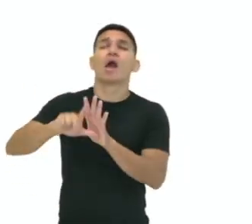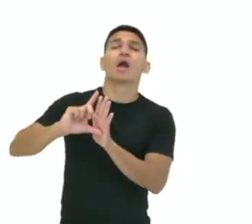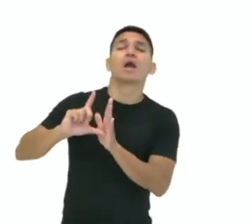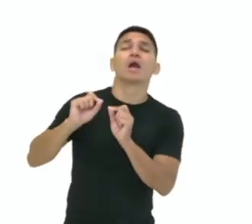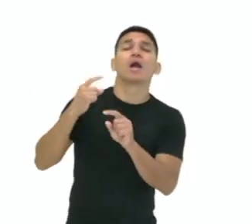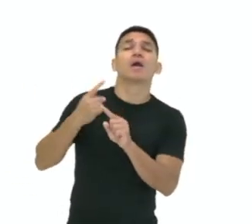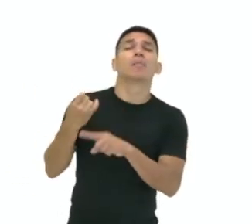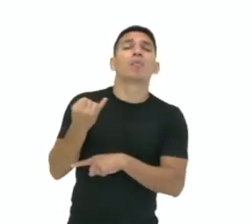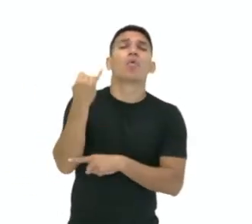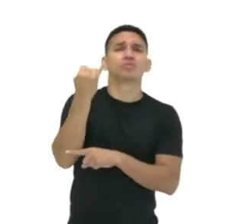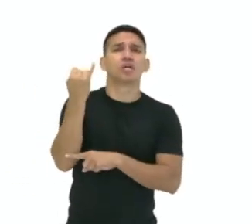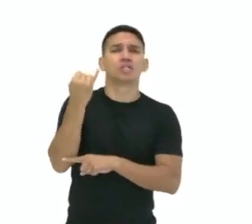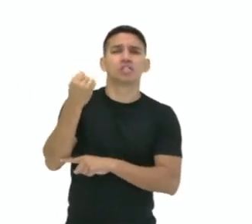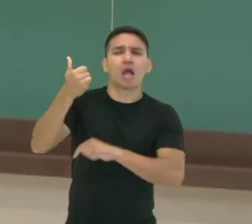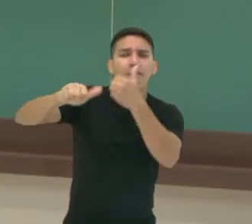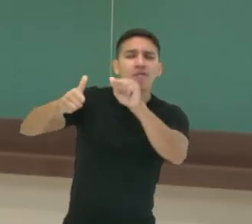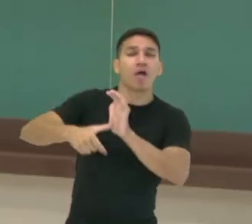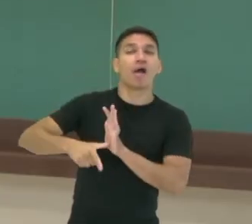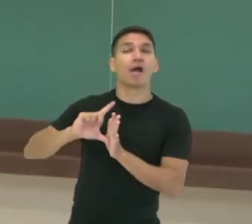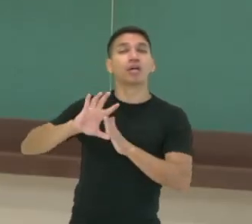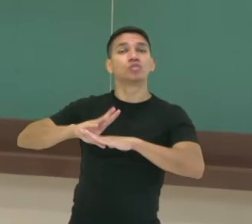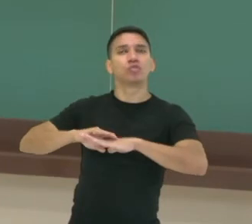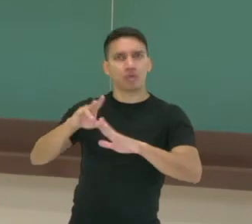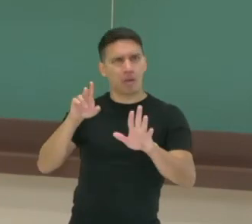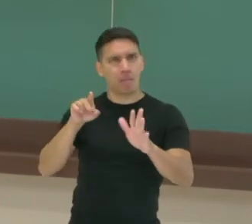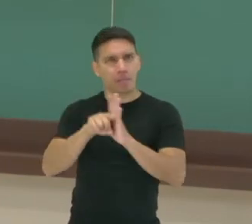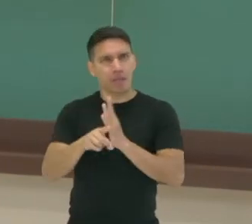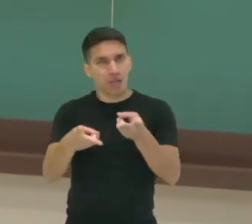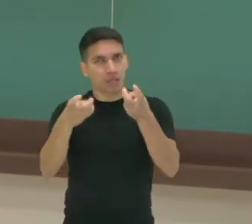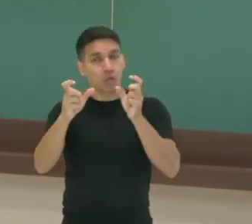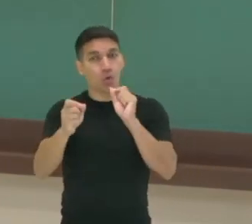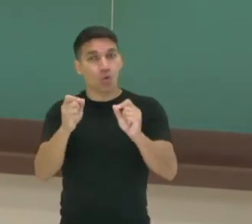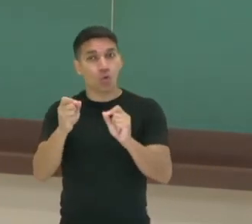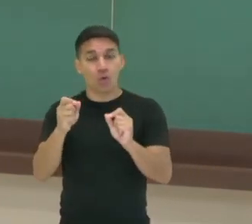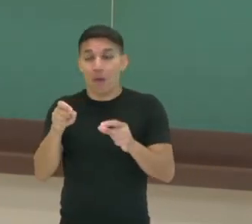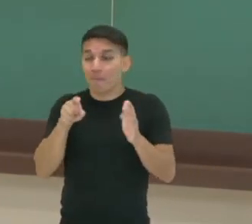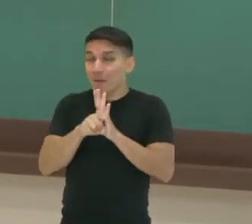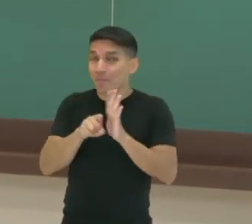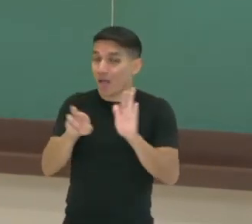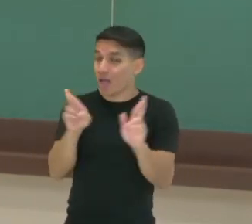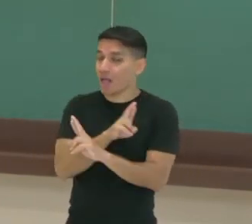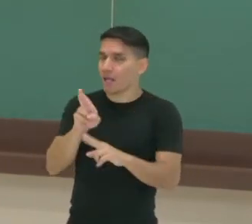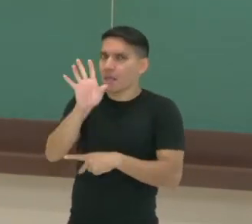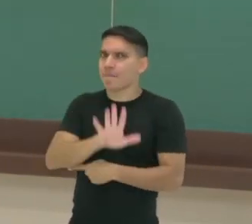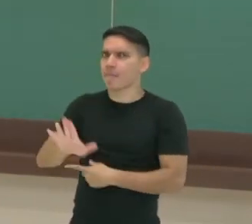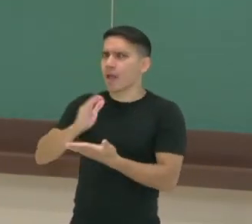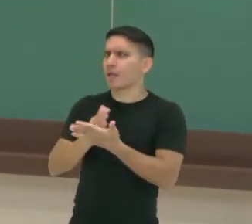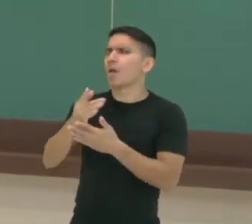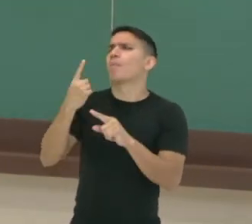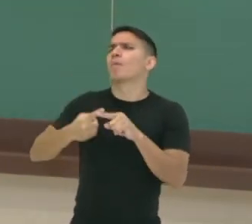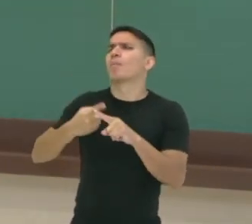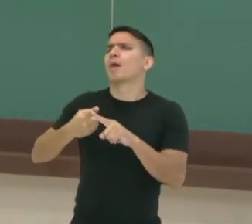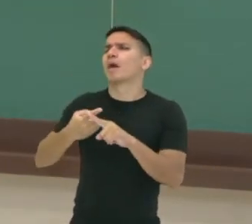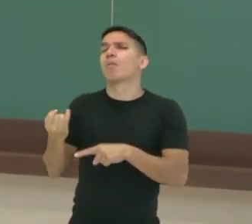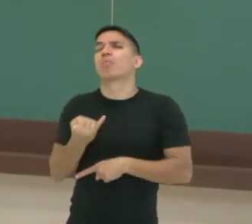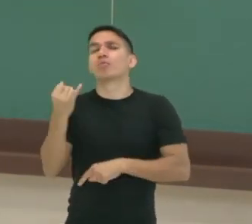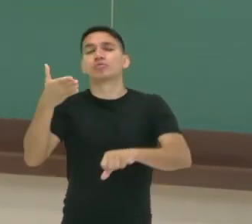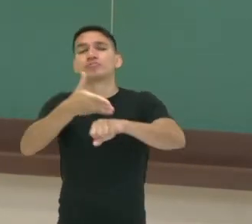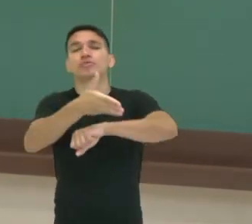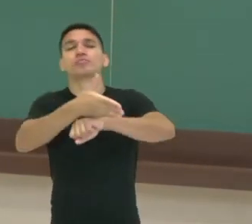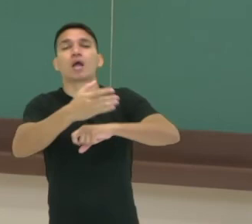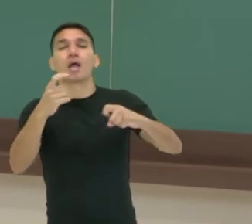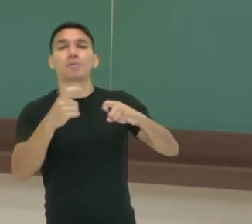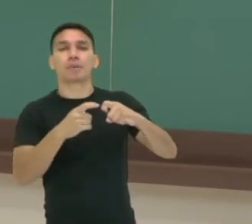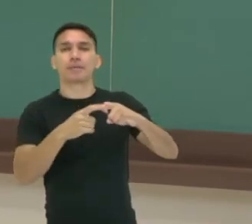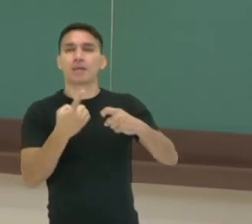dessa doença? Veja que essa pergunta está associada àquela imagem inicial. Por que é importante, então, visitar ao médico